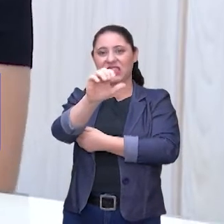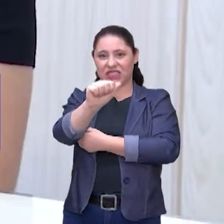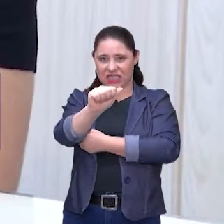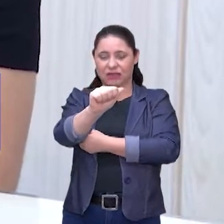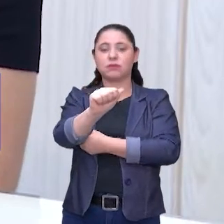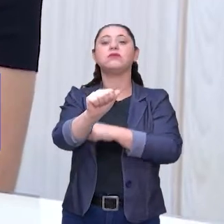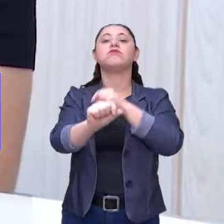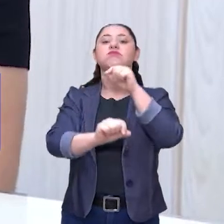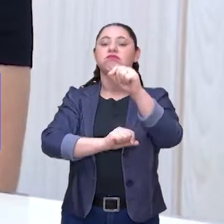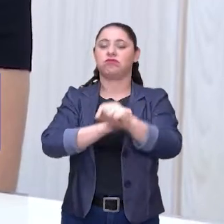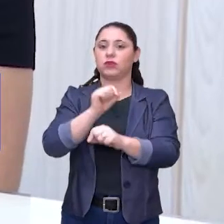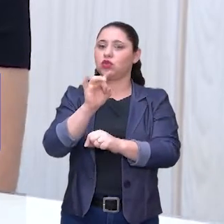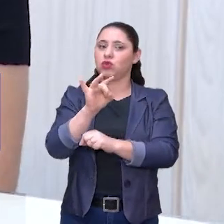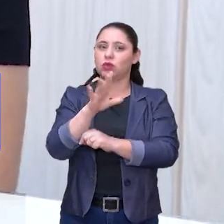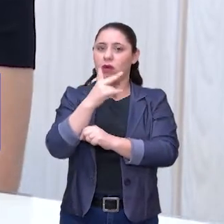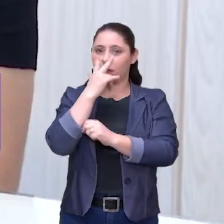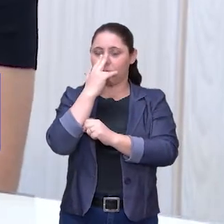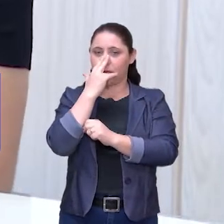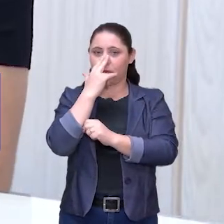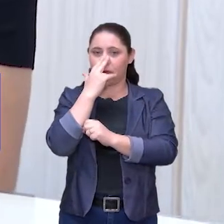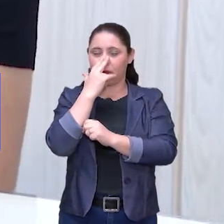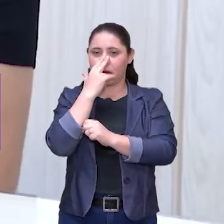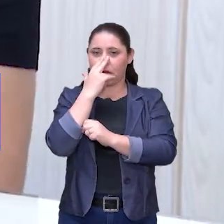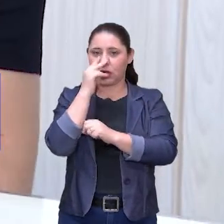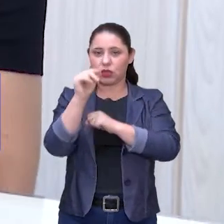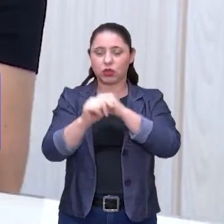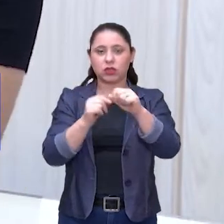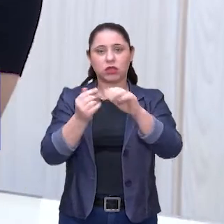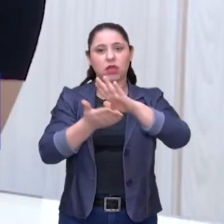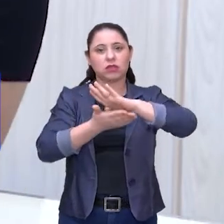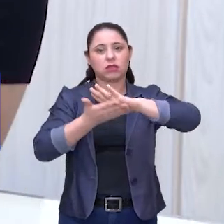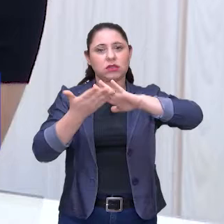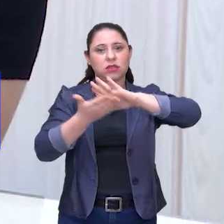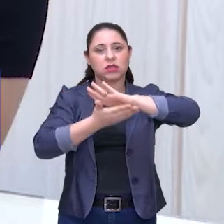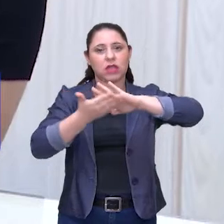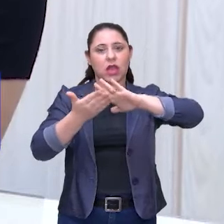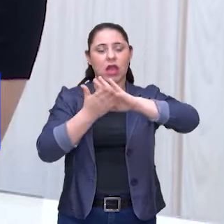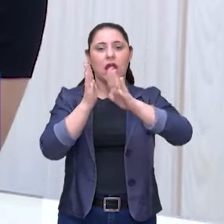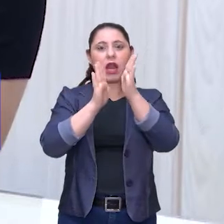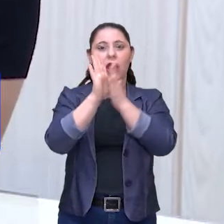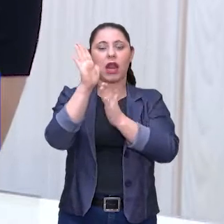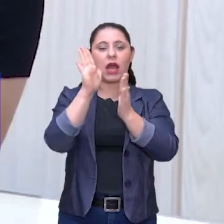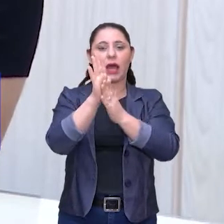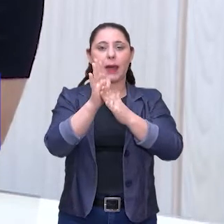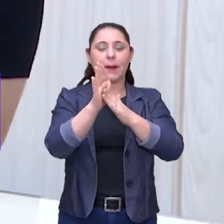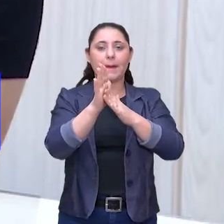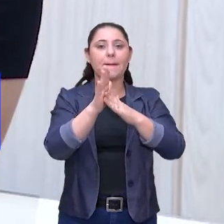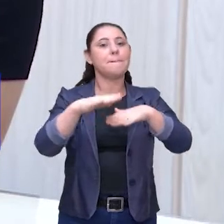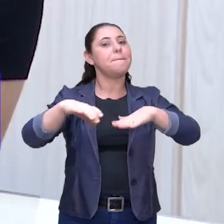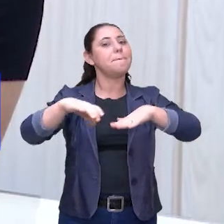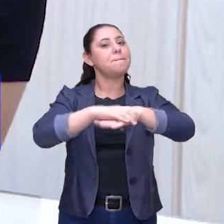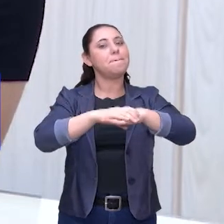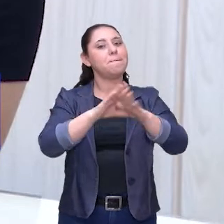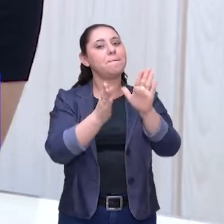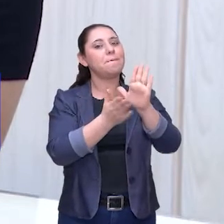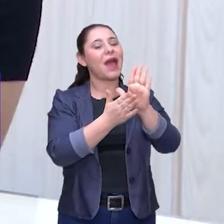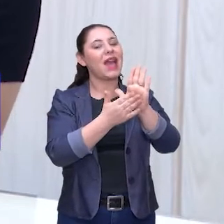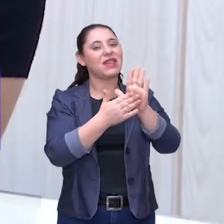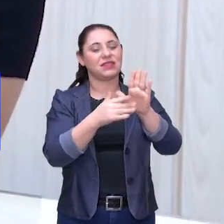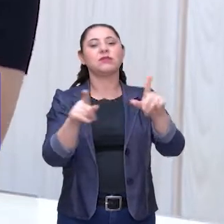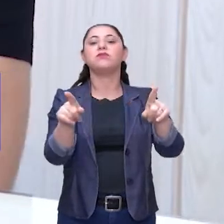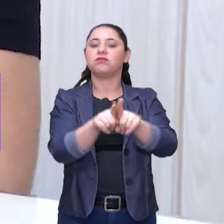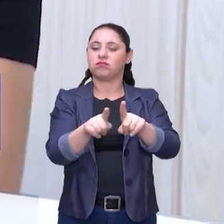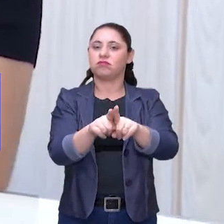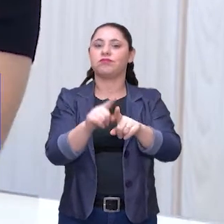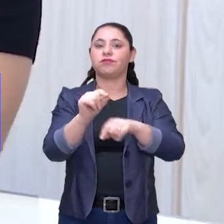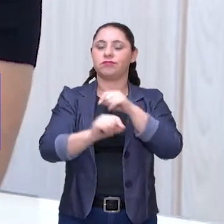Queda e começa a descamar, parece uma caspa, entendeu? Às vezes tem só a psoríase na região palmo-plantar, né? Na palma da mão e